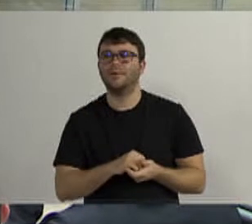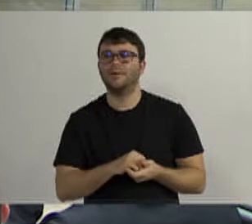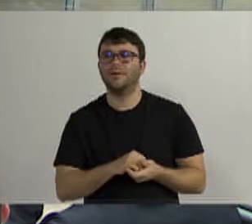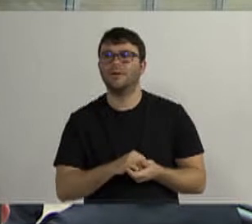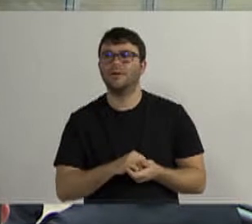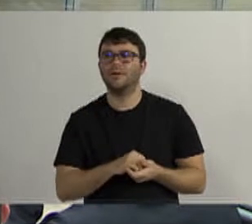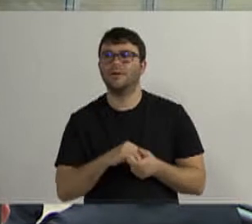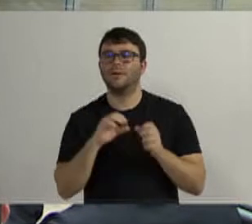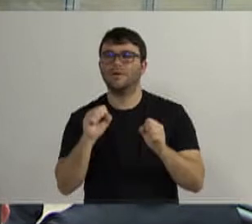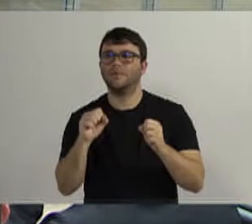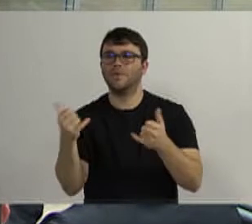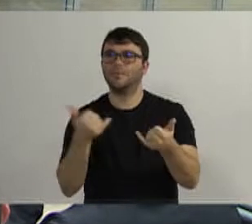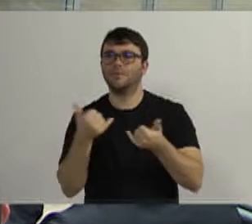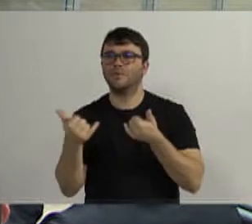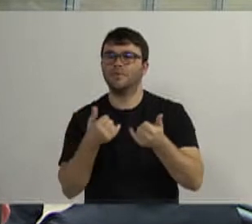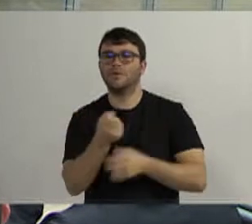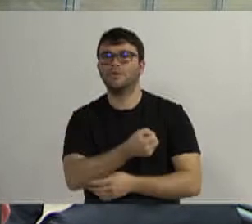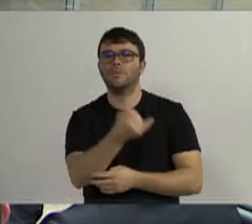vocês podem